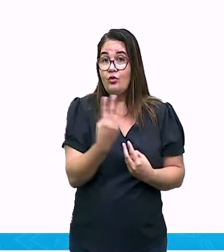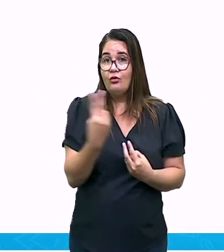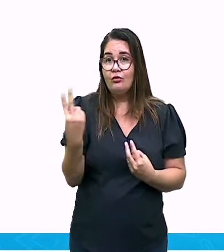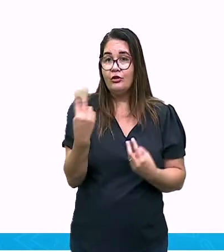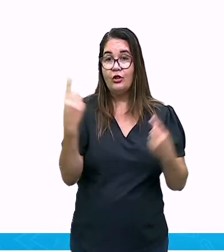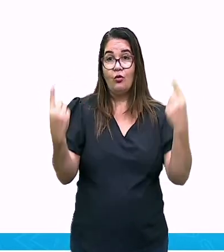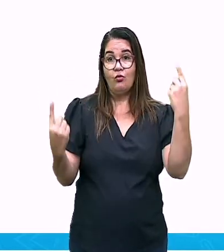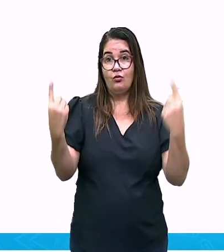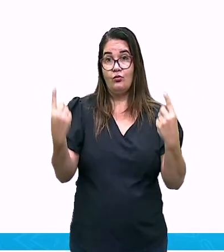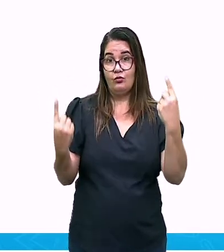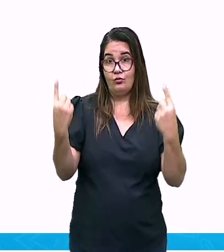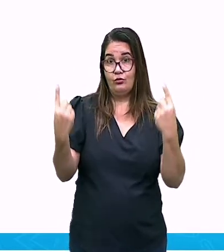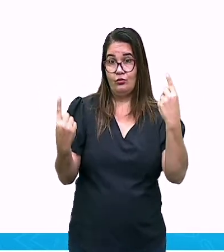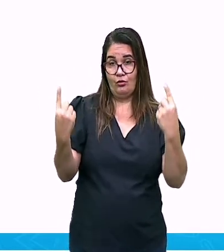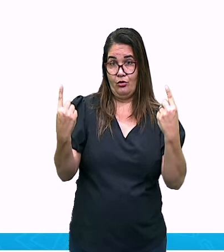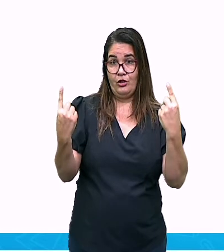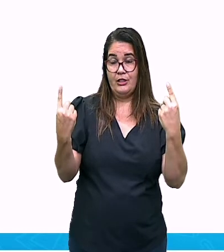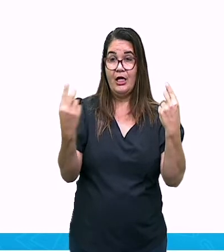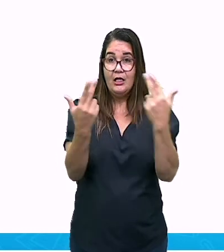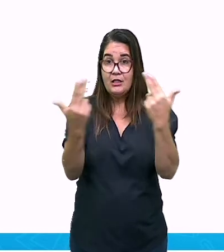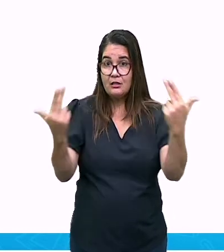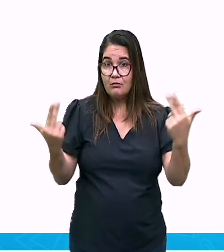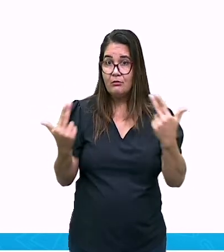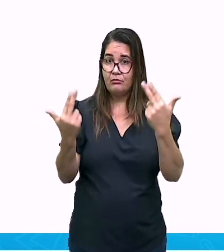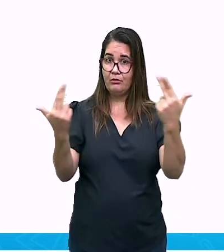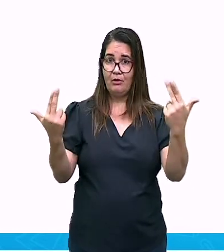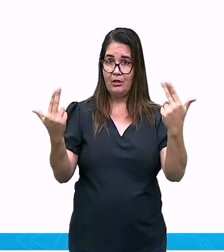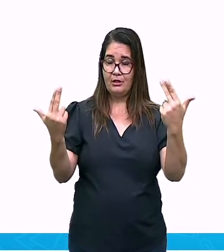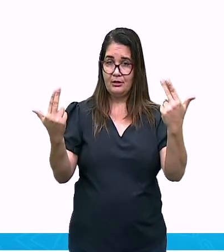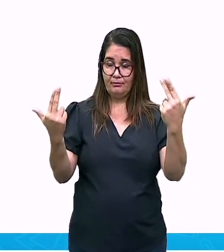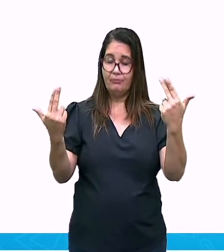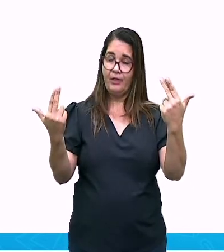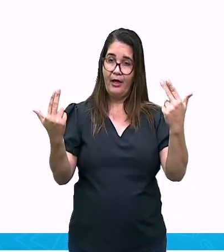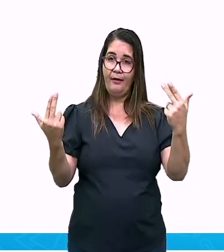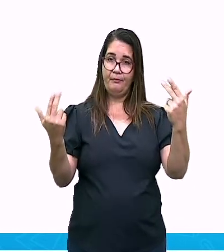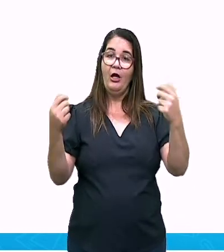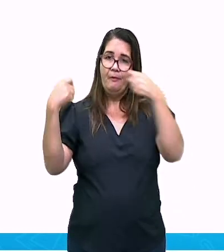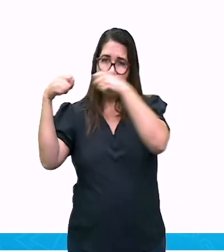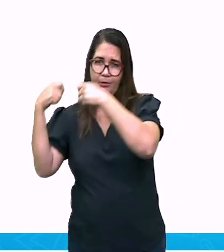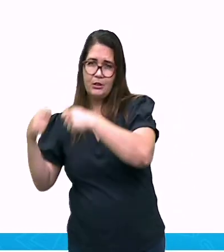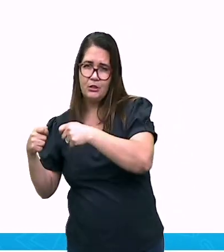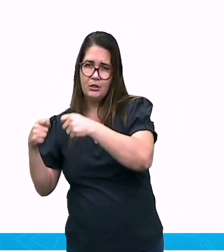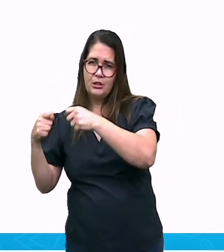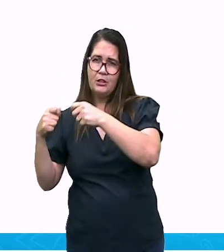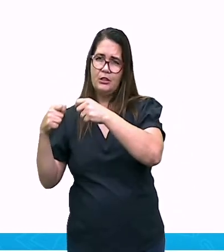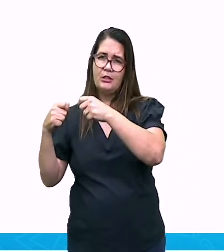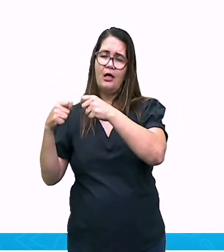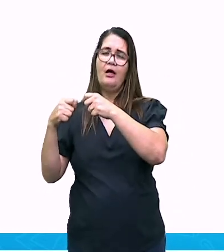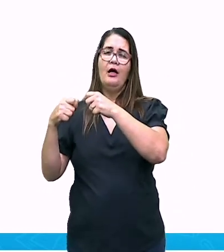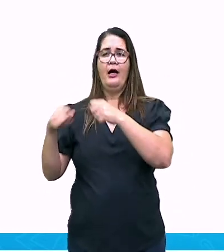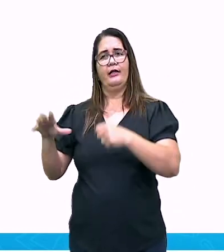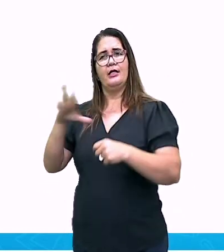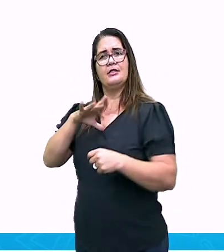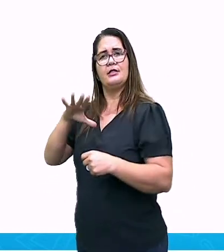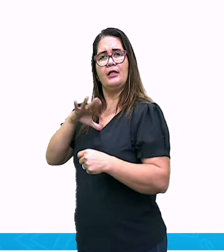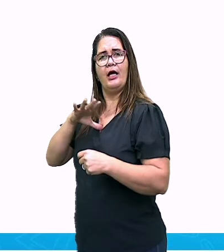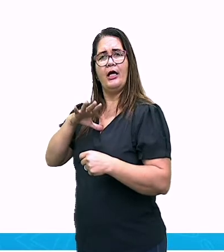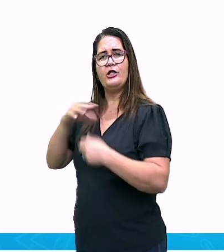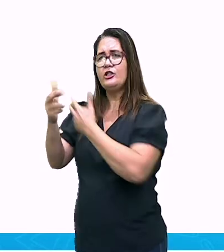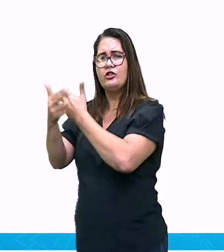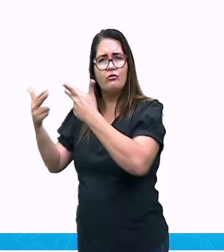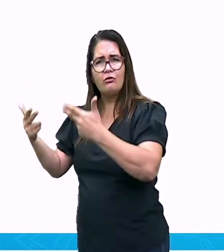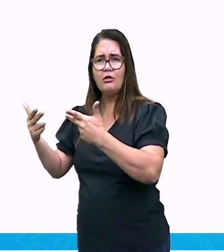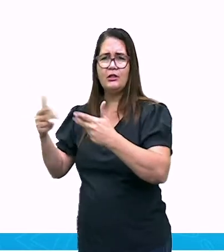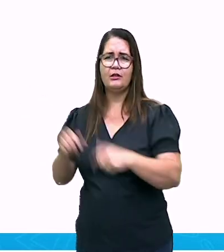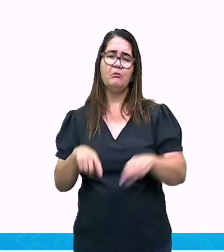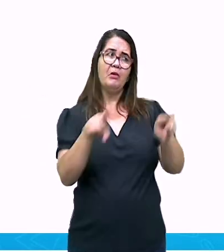fazer compras. Embora ele tenha sua fruta lá no pé, às vezes ele precisa ali de algo diferente, ele tem que ir ao